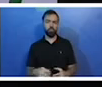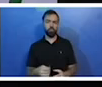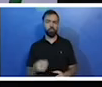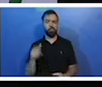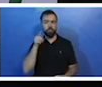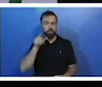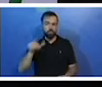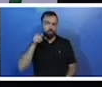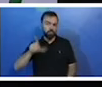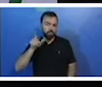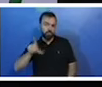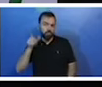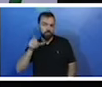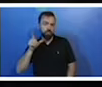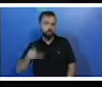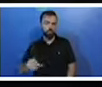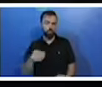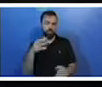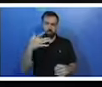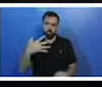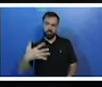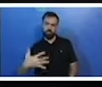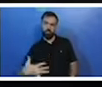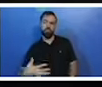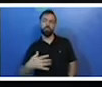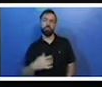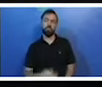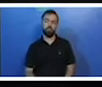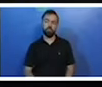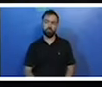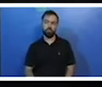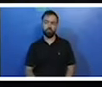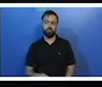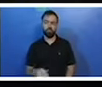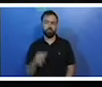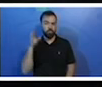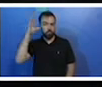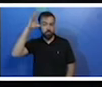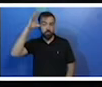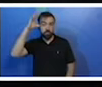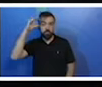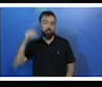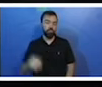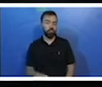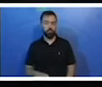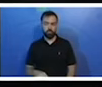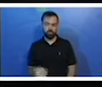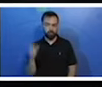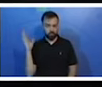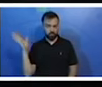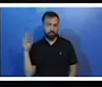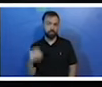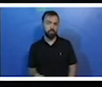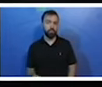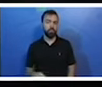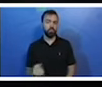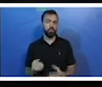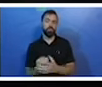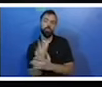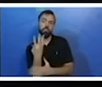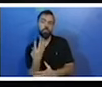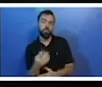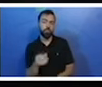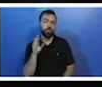suas manobras, e assim define-se vencedores e perdedores. Curiosidade sobre o skate. Ele surgiu na Califórnia.